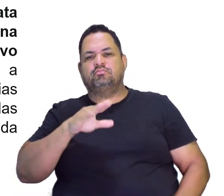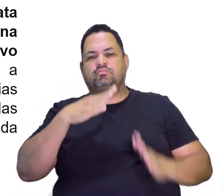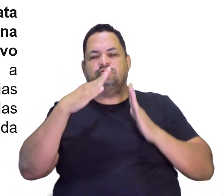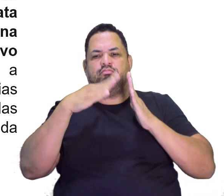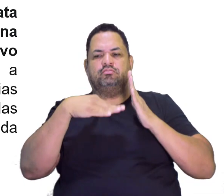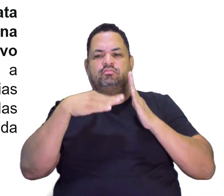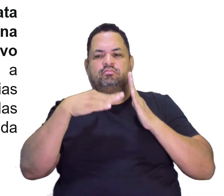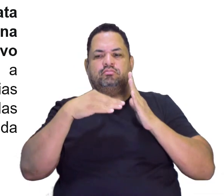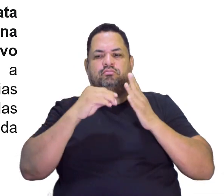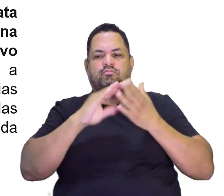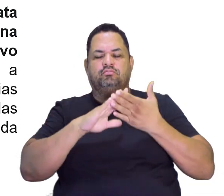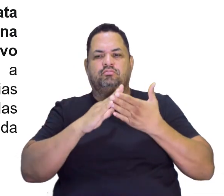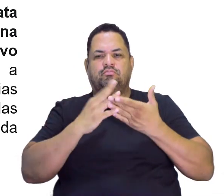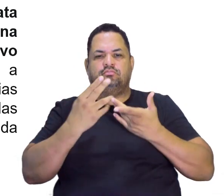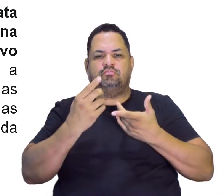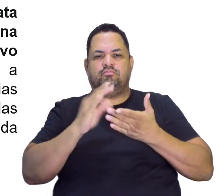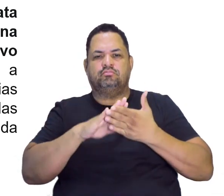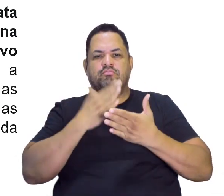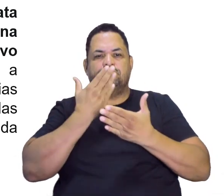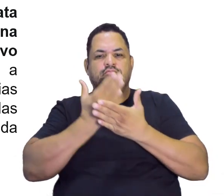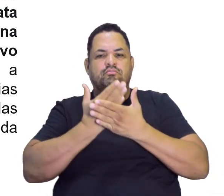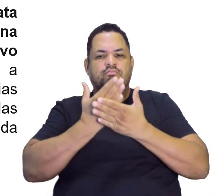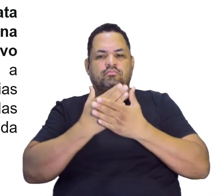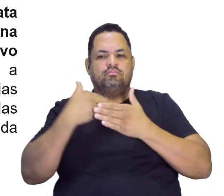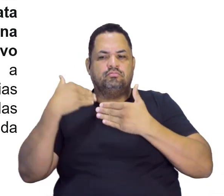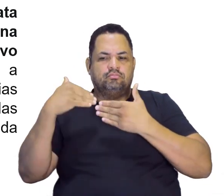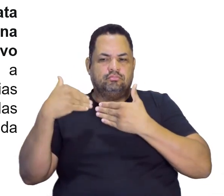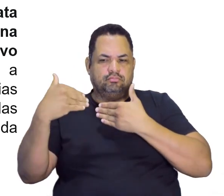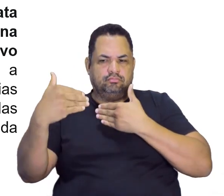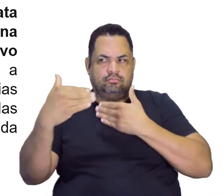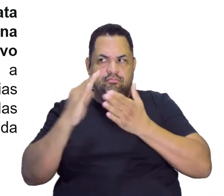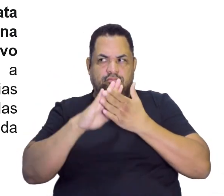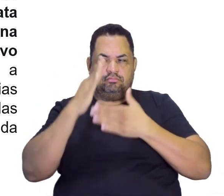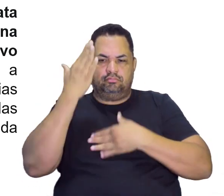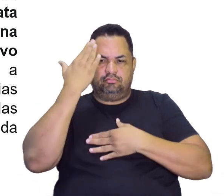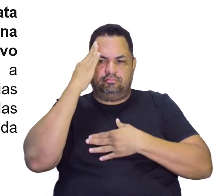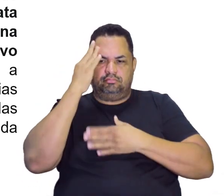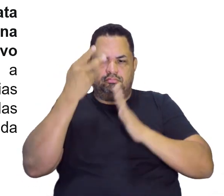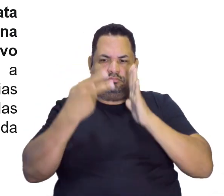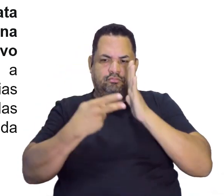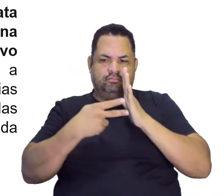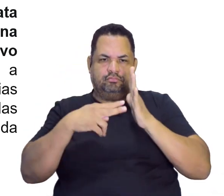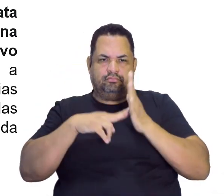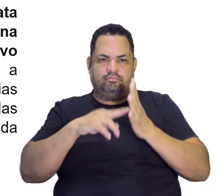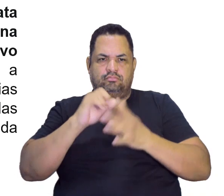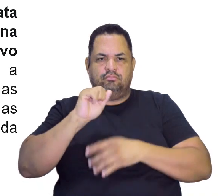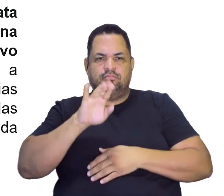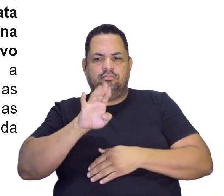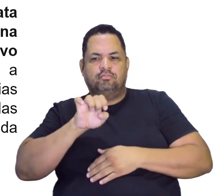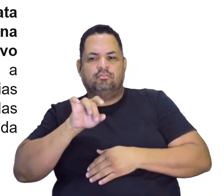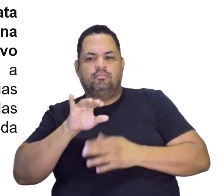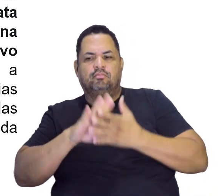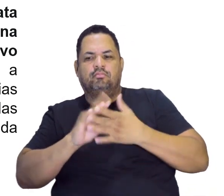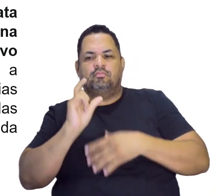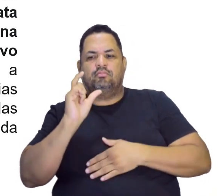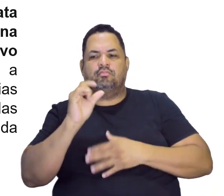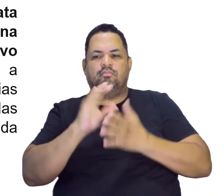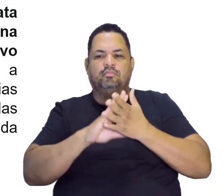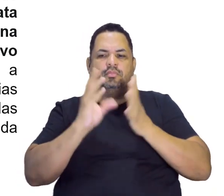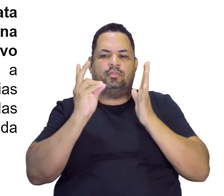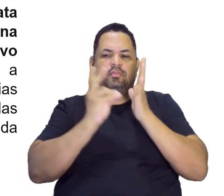entender através da aula no decorrer da aula nós vamos entender o significado de abapuru é uma palavra